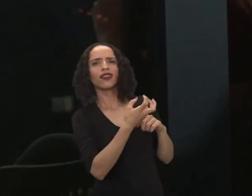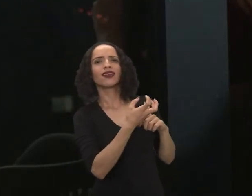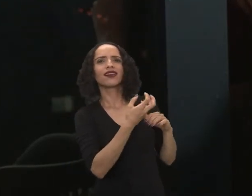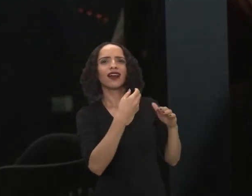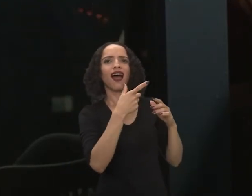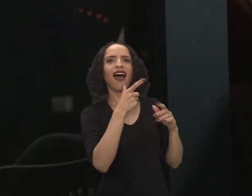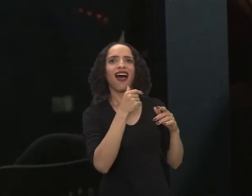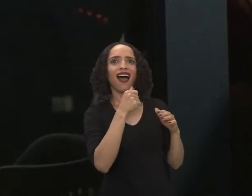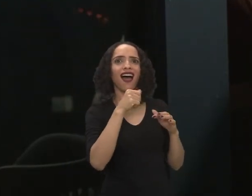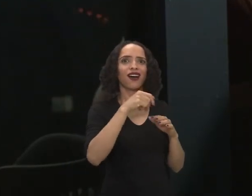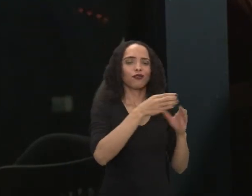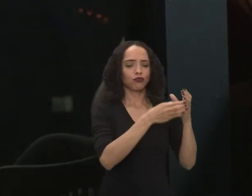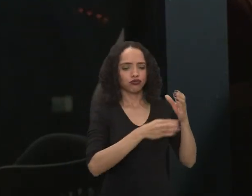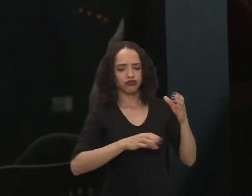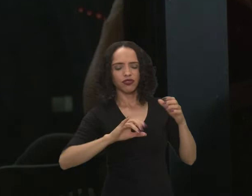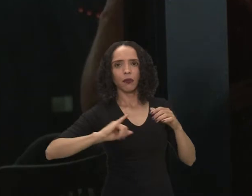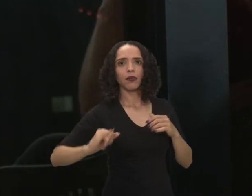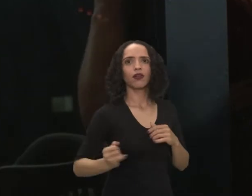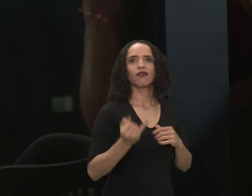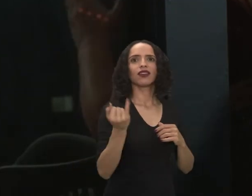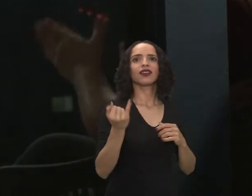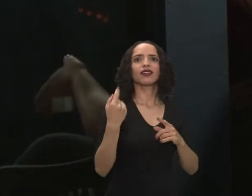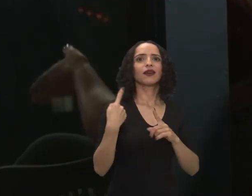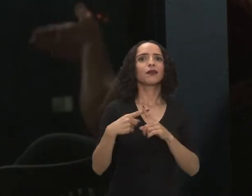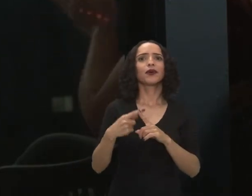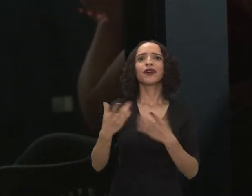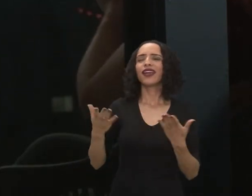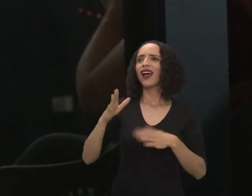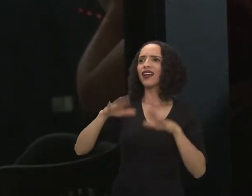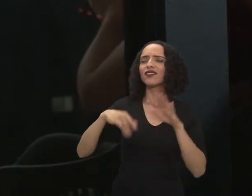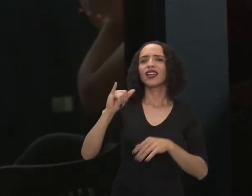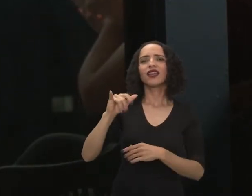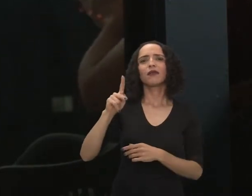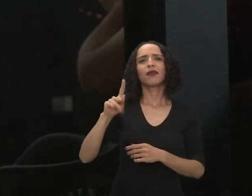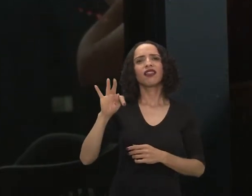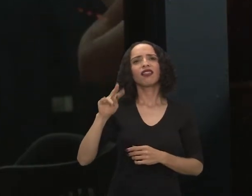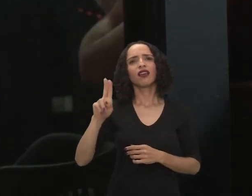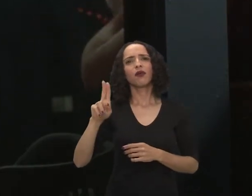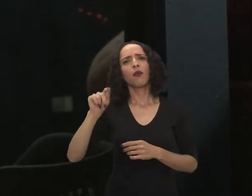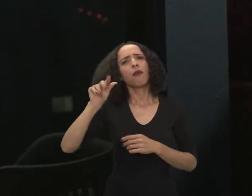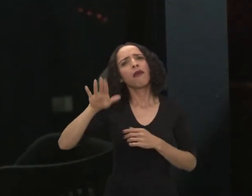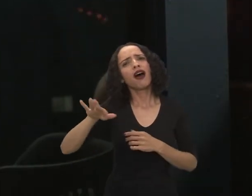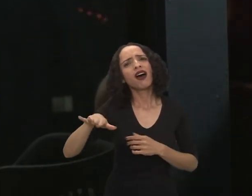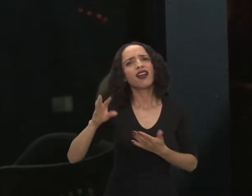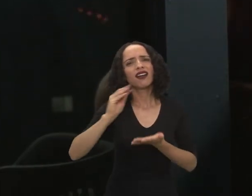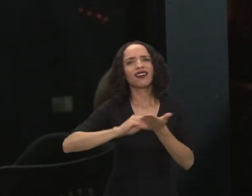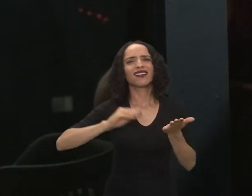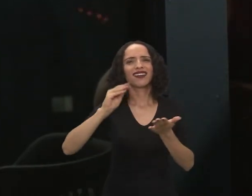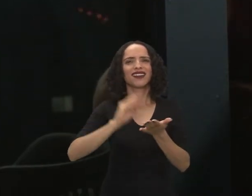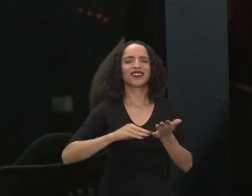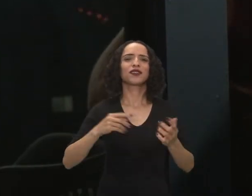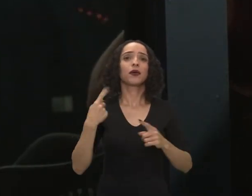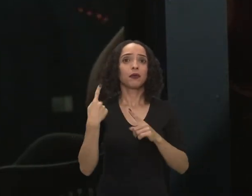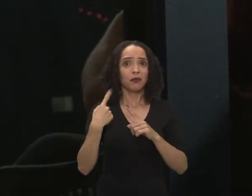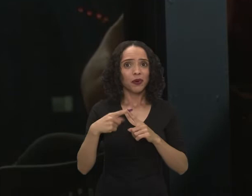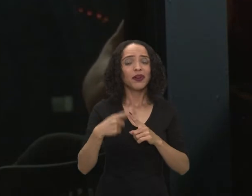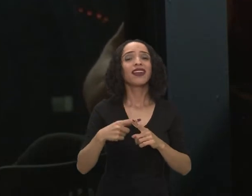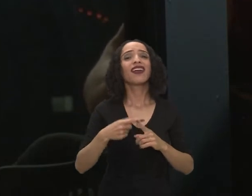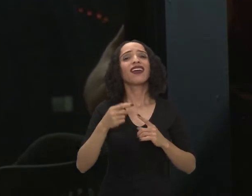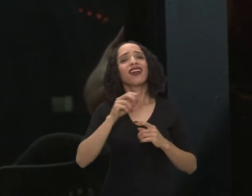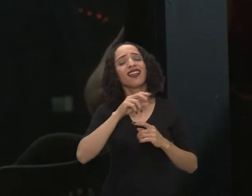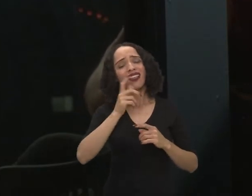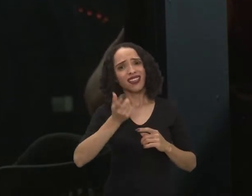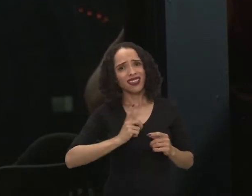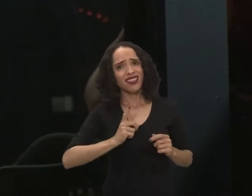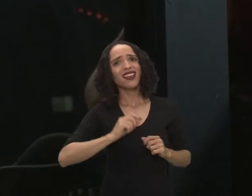impermeabiliza totalmente o seu quintal, por que que ele não tem um IPTU mais barato? Porque ele está